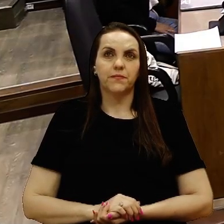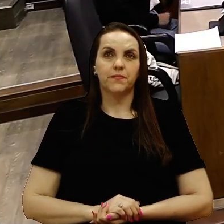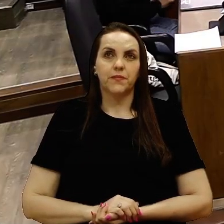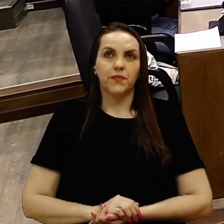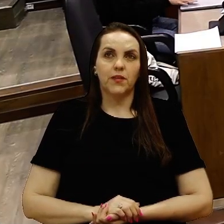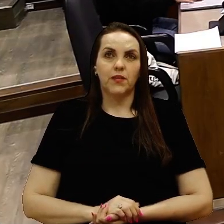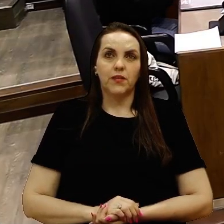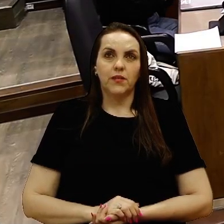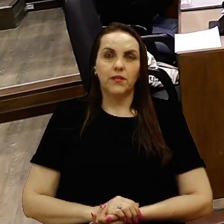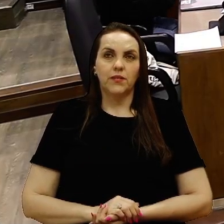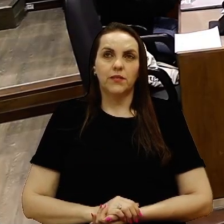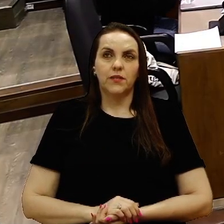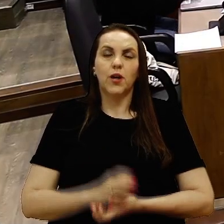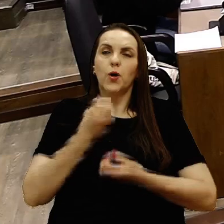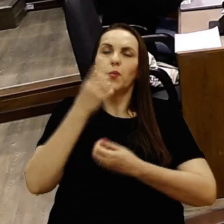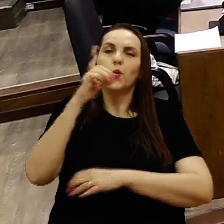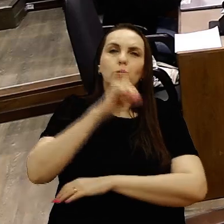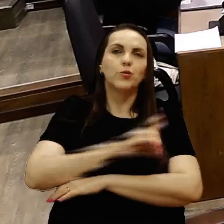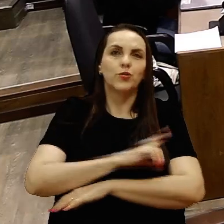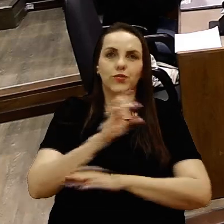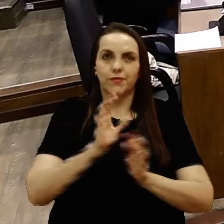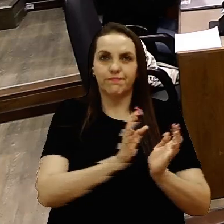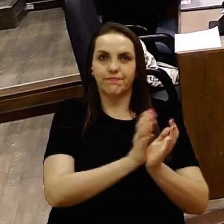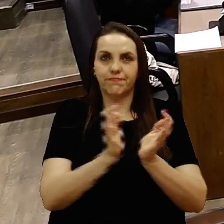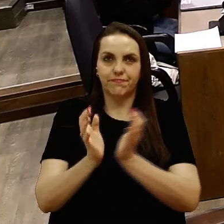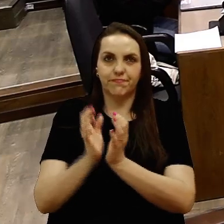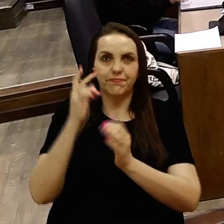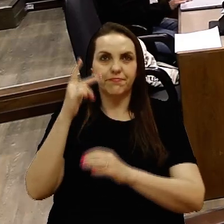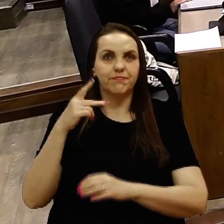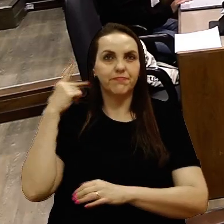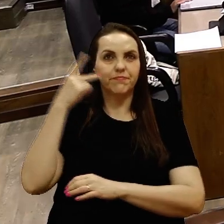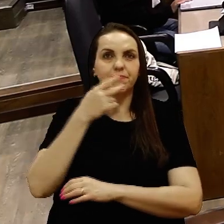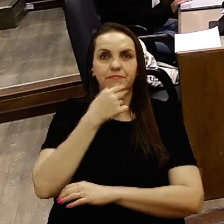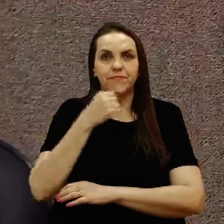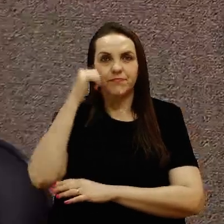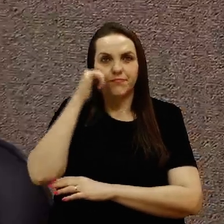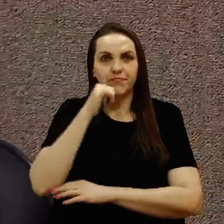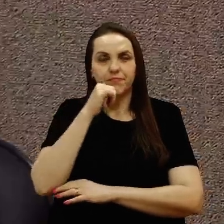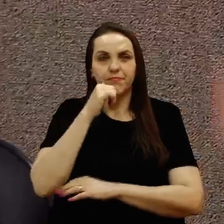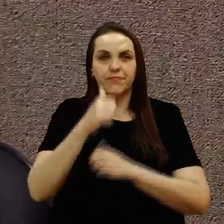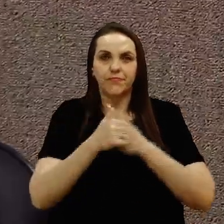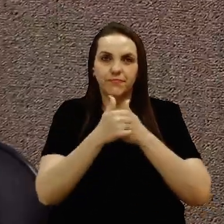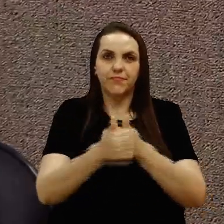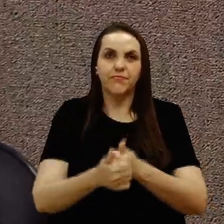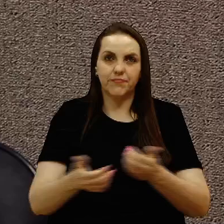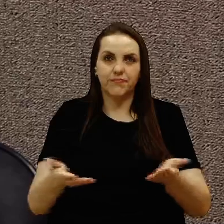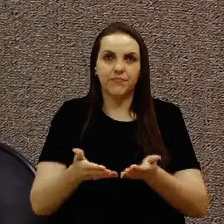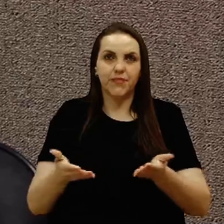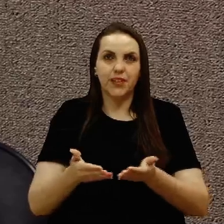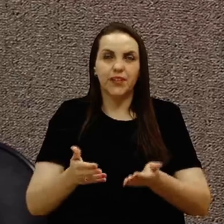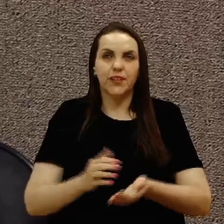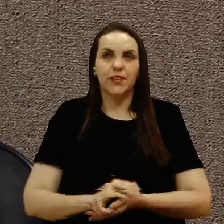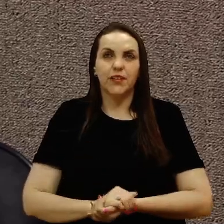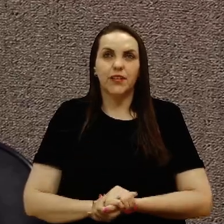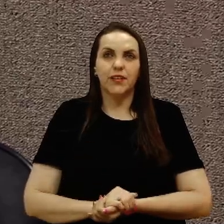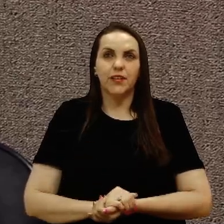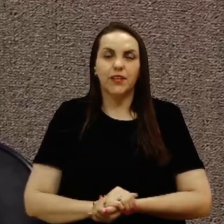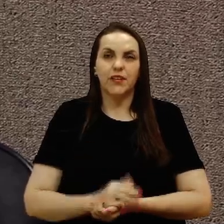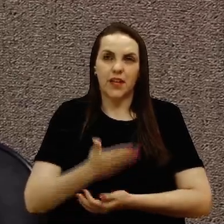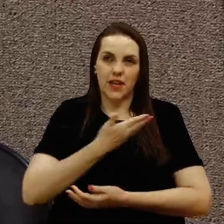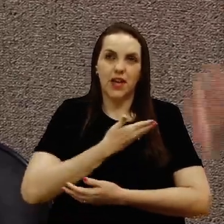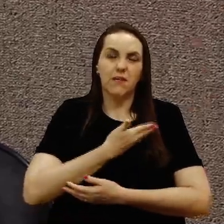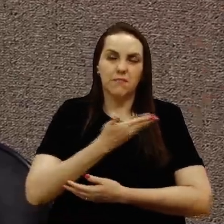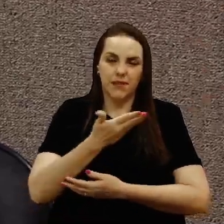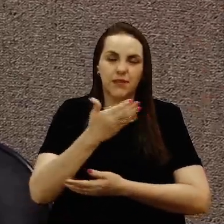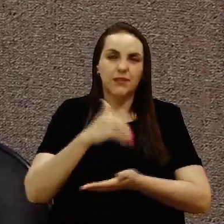Bom, muito bom dia, colegas vereadores, quem nos acompanha hoje, grandes amigos aqui, inclusive nosso secretário de Saúde, meu querido Nado,